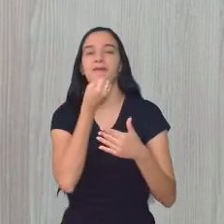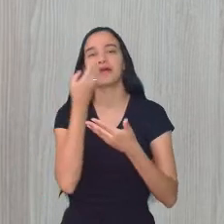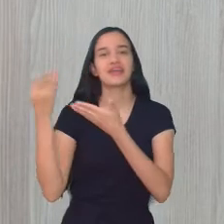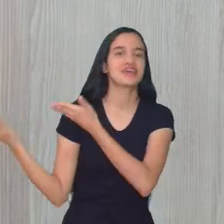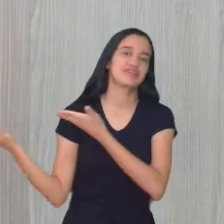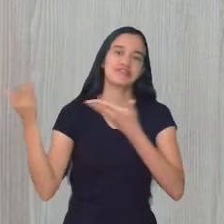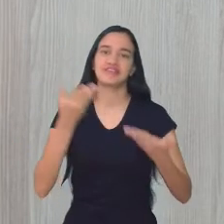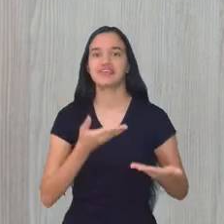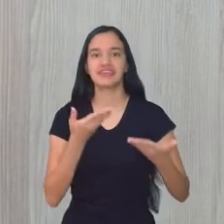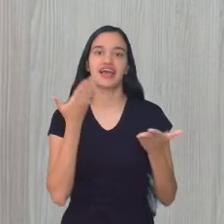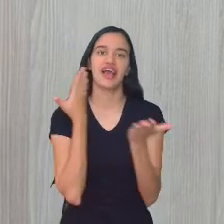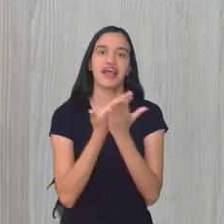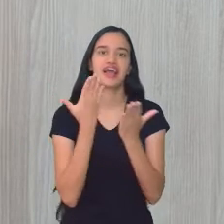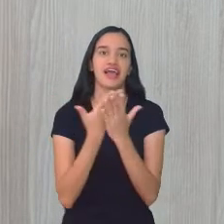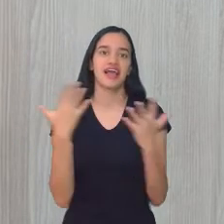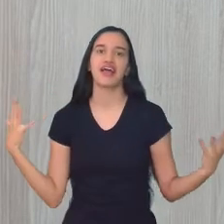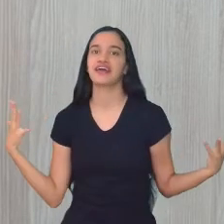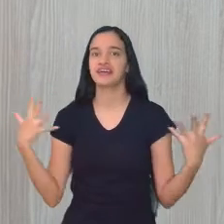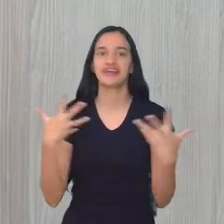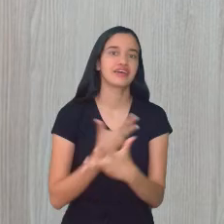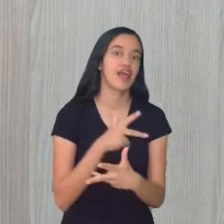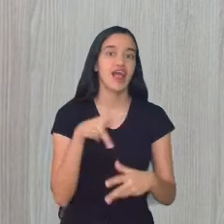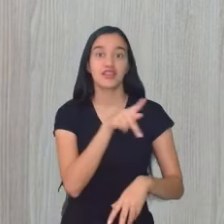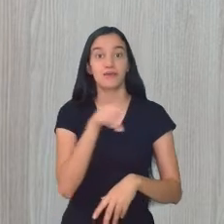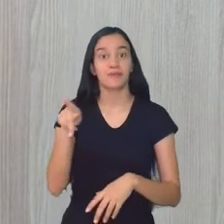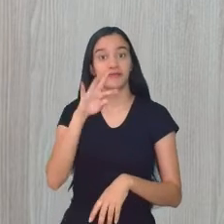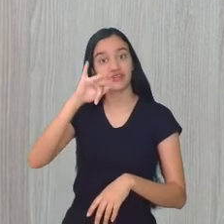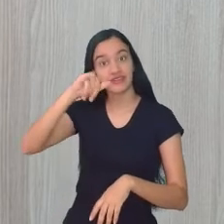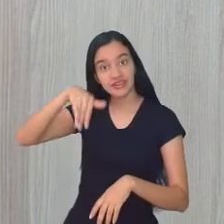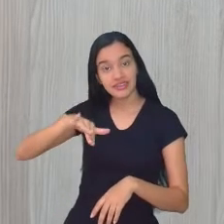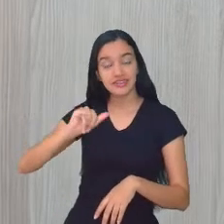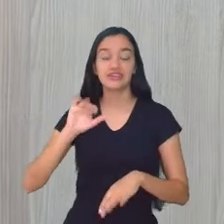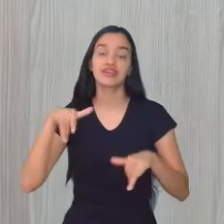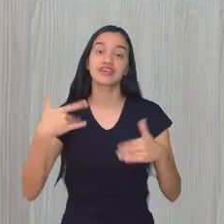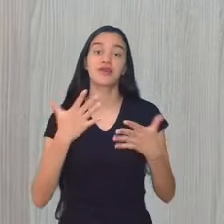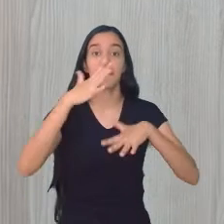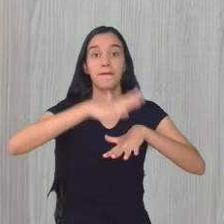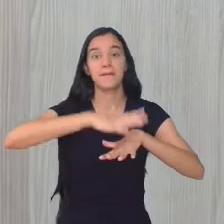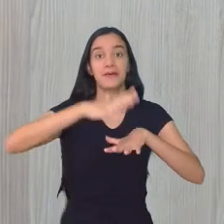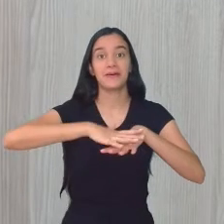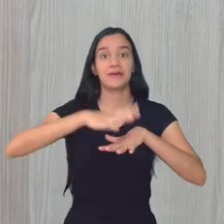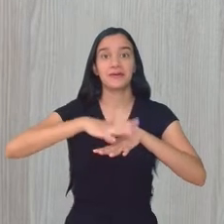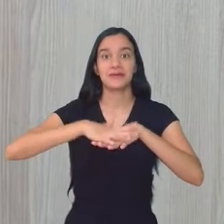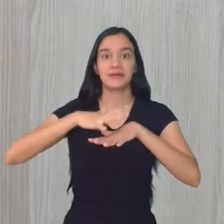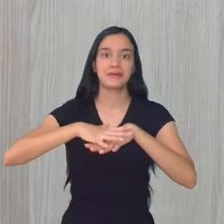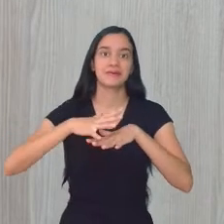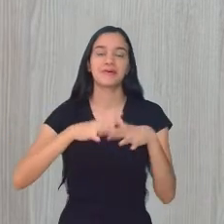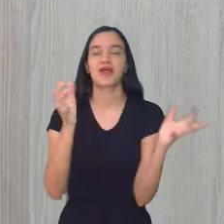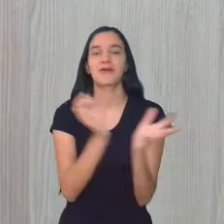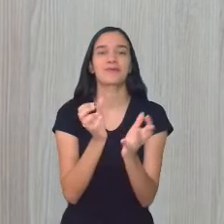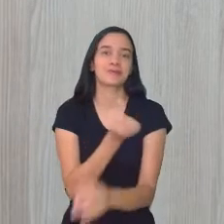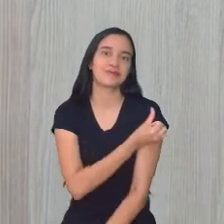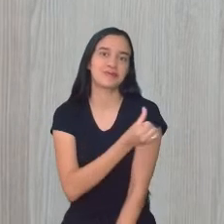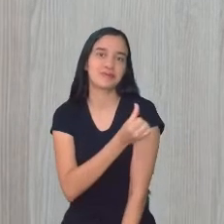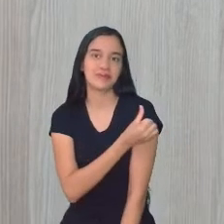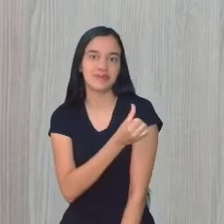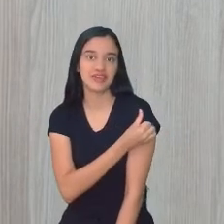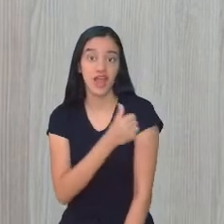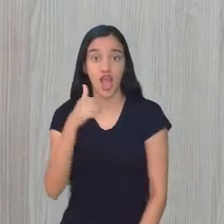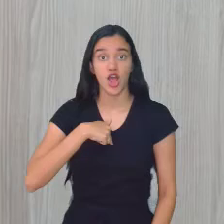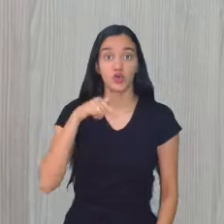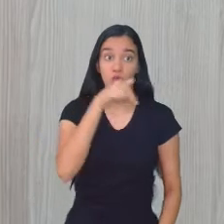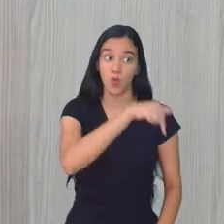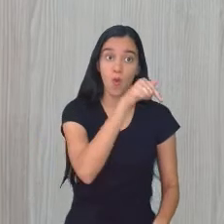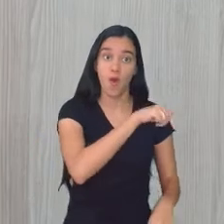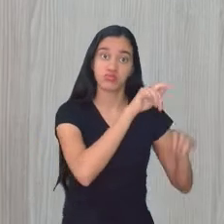muito bem-vindo a essa aula maravilhosa da professora Tânia de matemática para a galerinha aí do 6º ano. Estou aqui